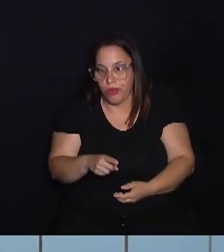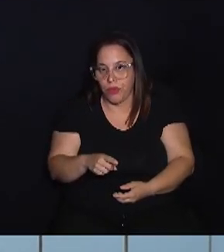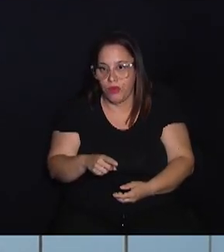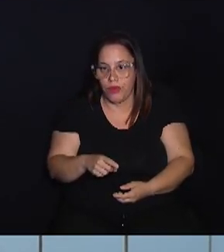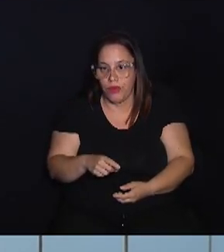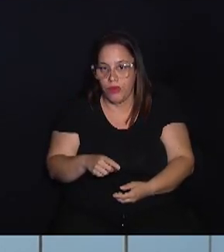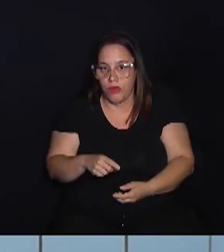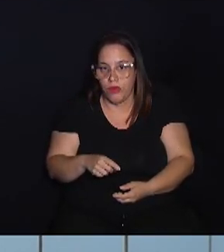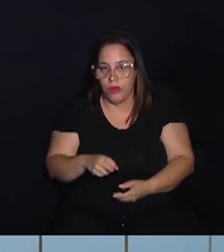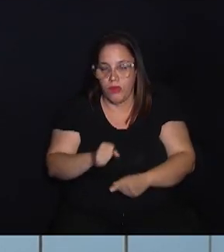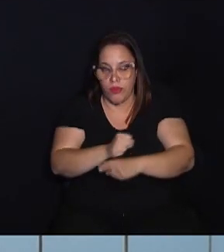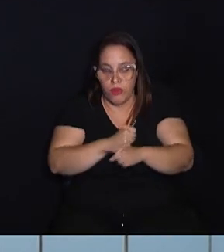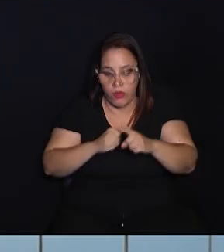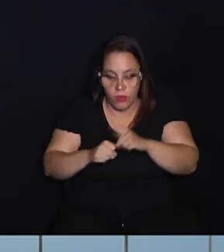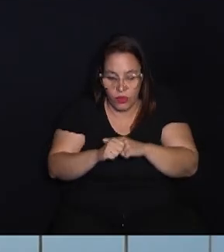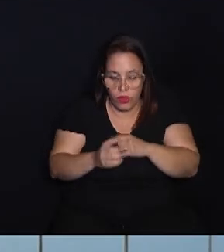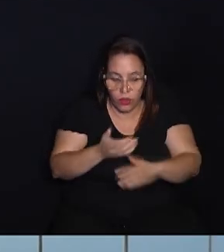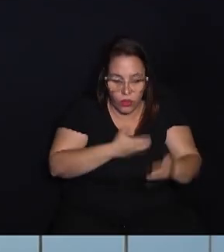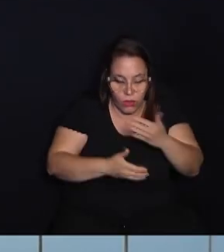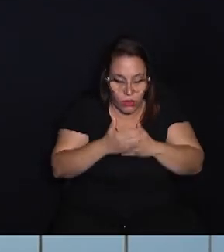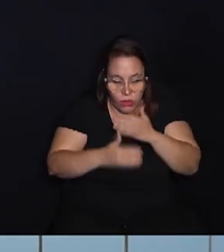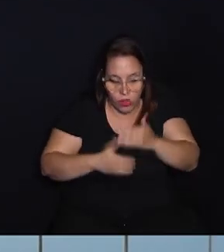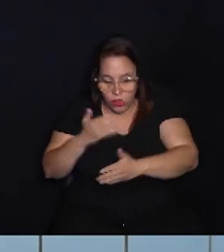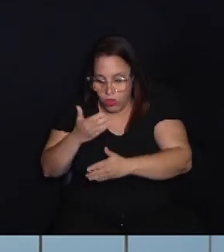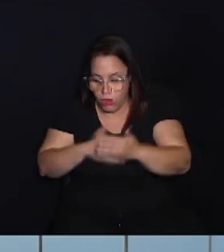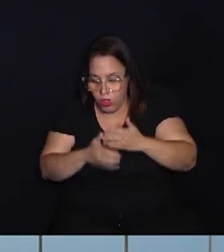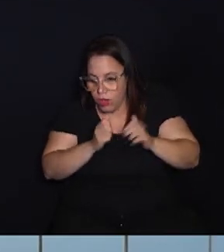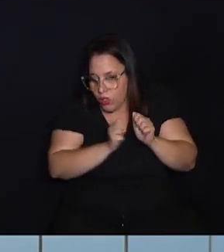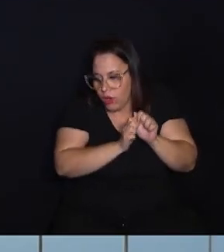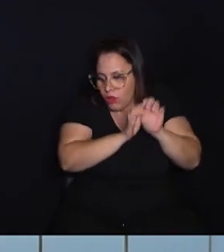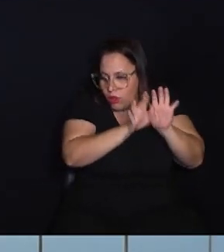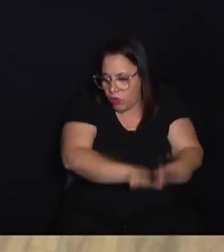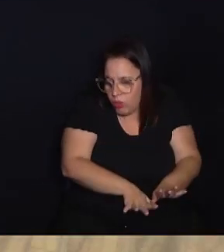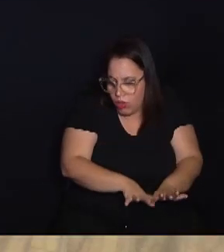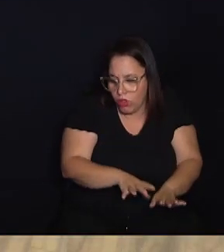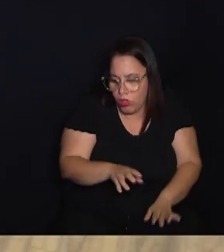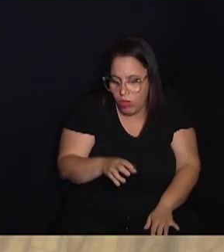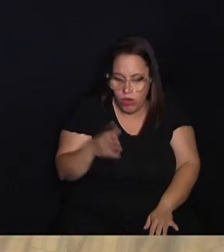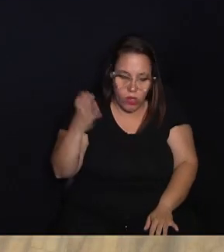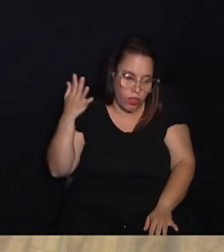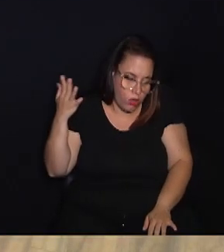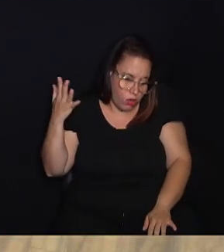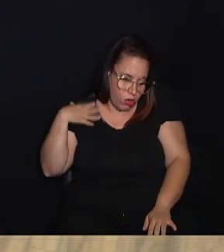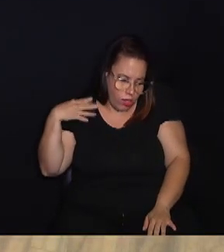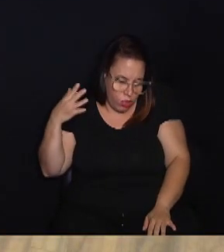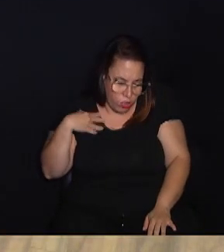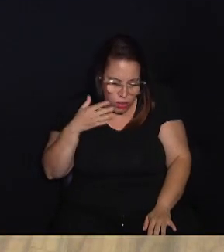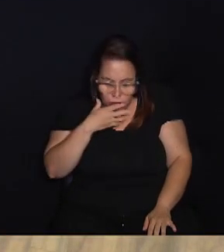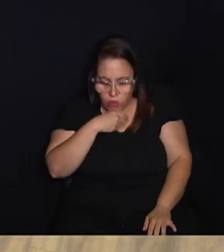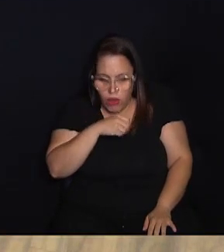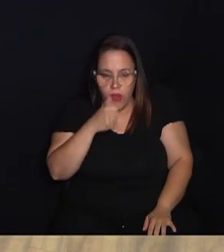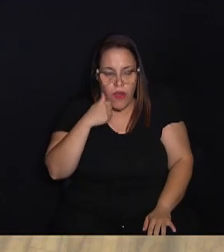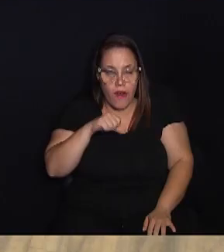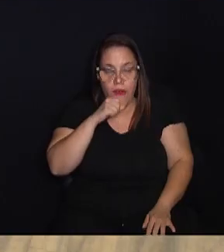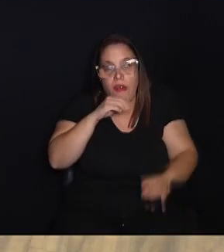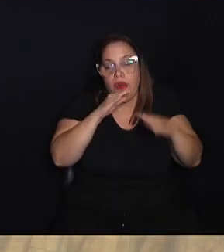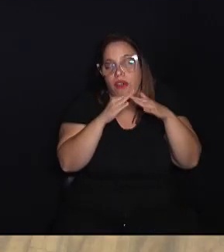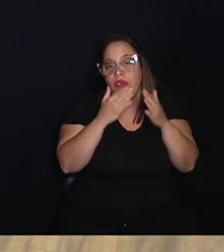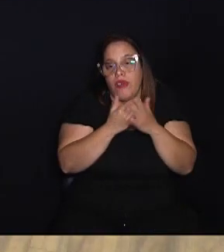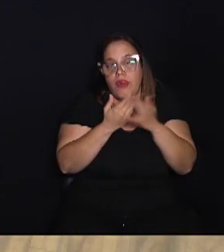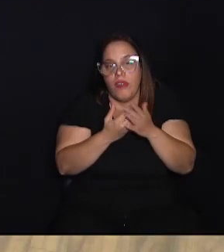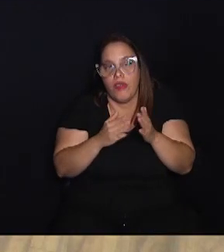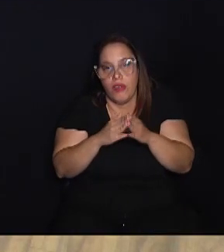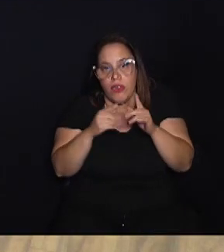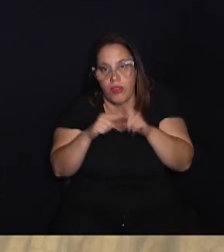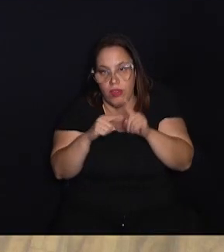A sociedade tem que se envolver. Eu acho que você não pode jogar toda a responsabilidade no ombro dos pais, da escola. A igreja, eu